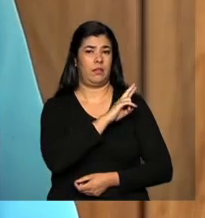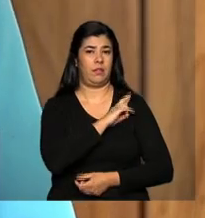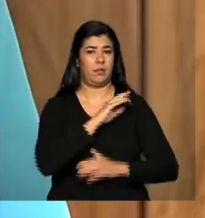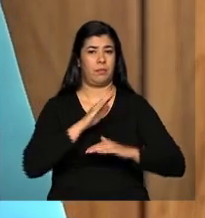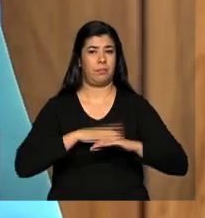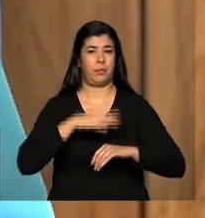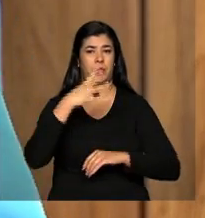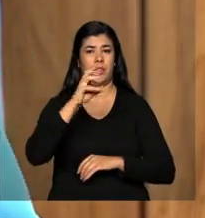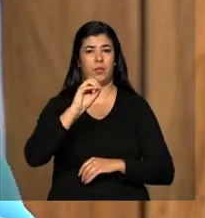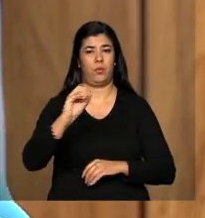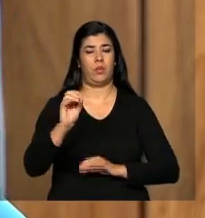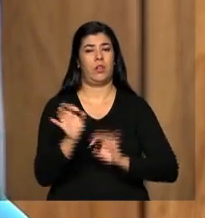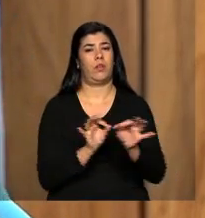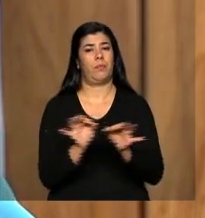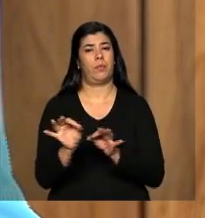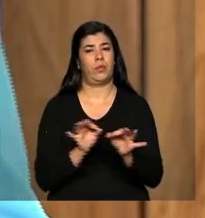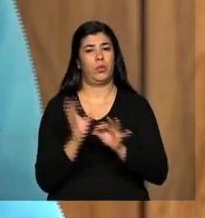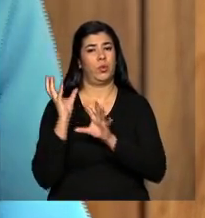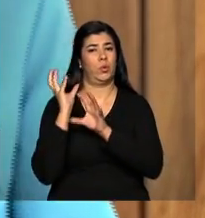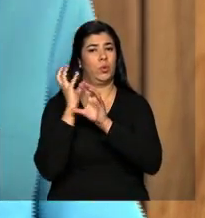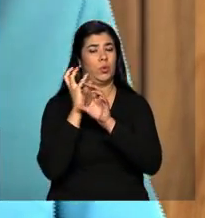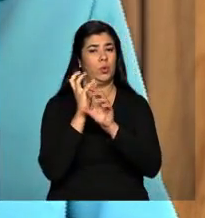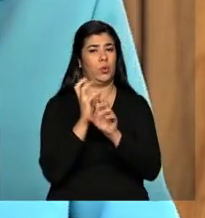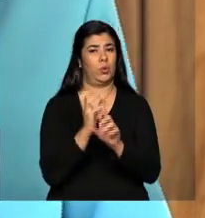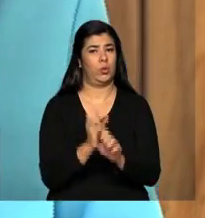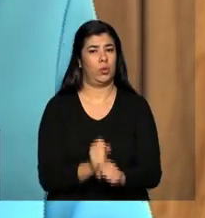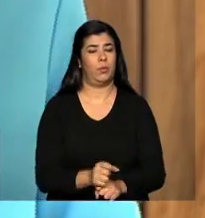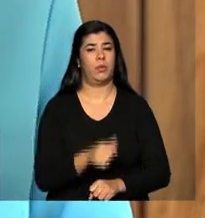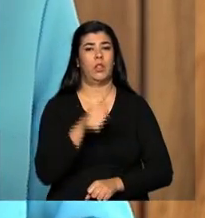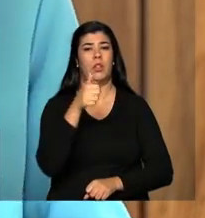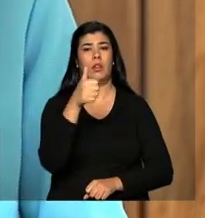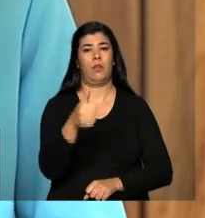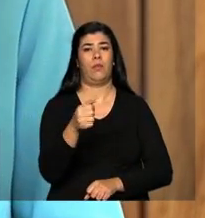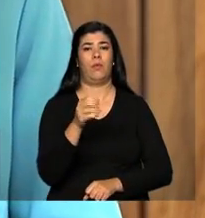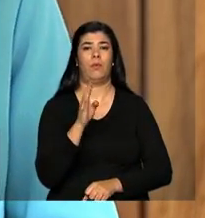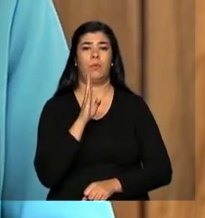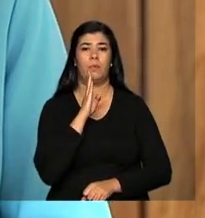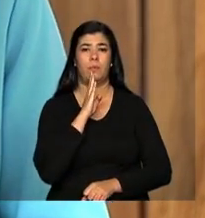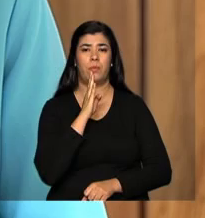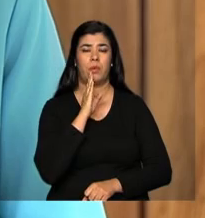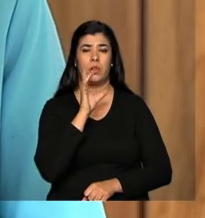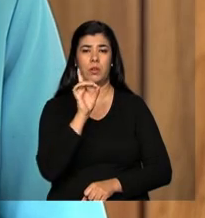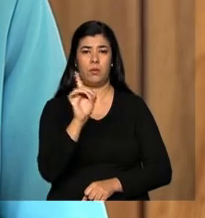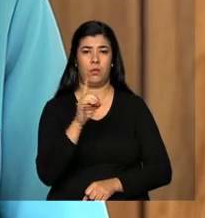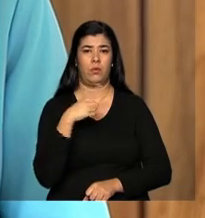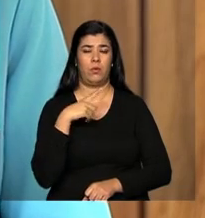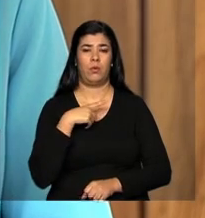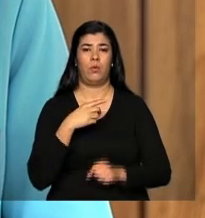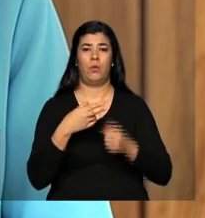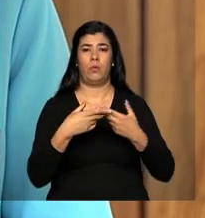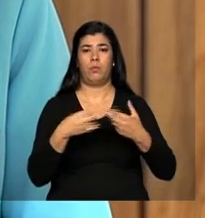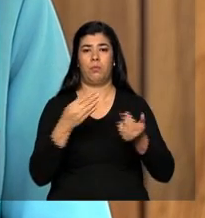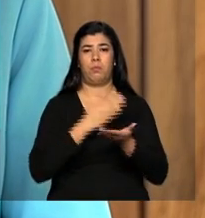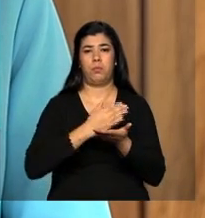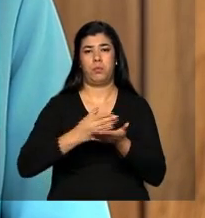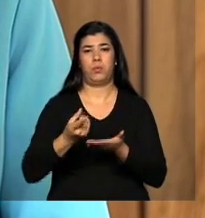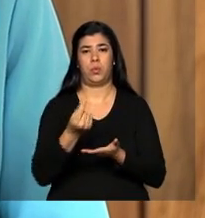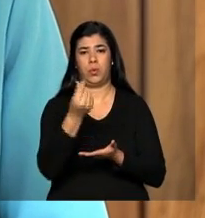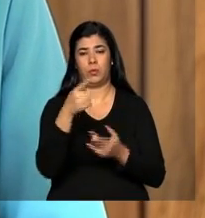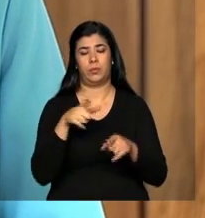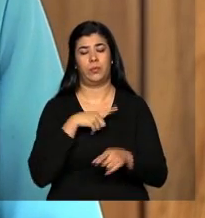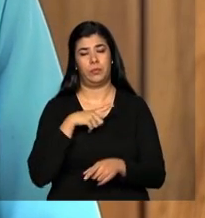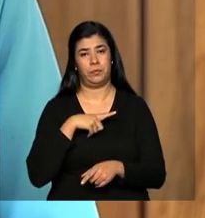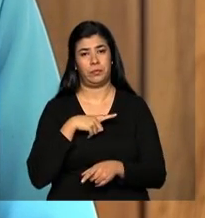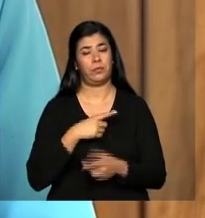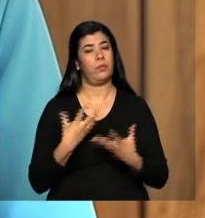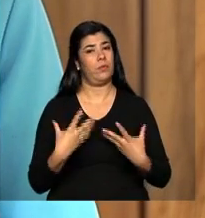40 projetos, somando cerca de US$ 1 bilhão em recursos alocados.